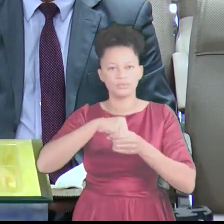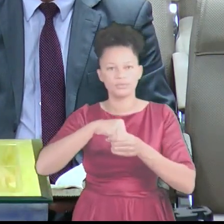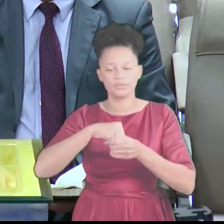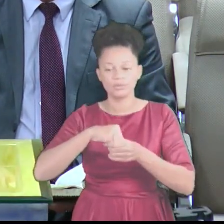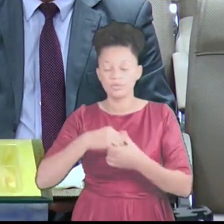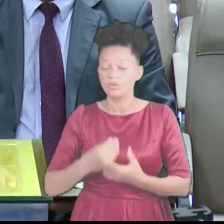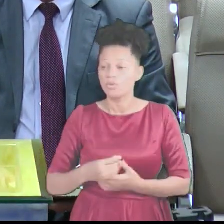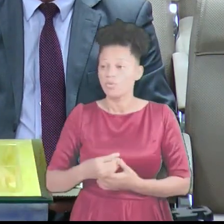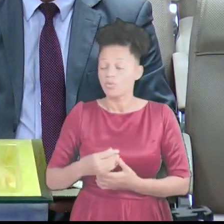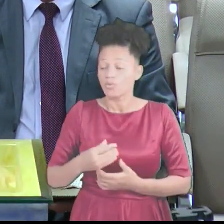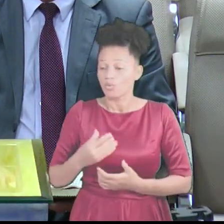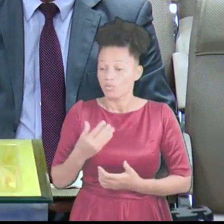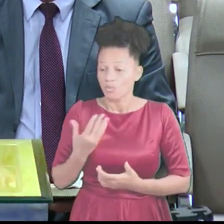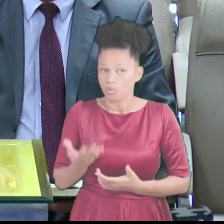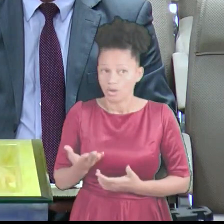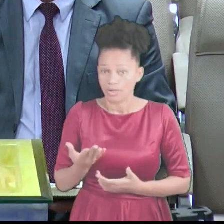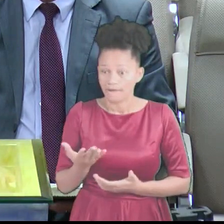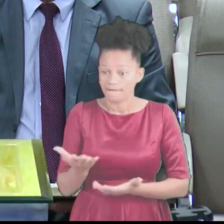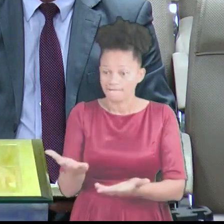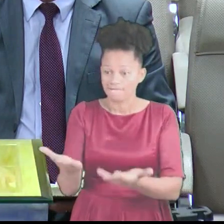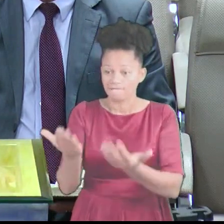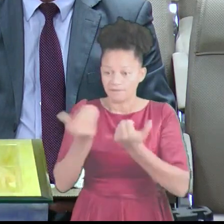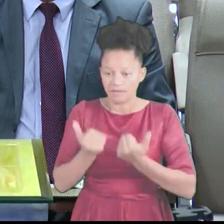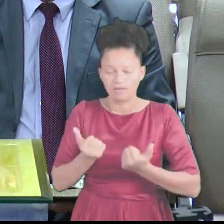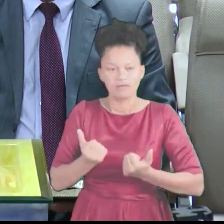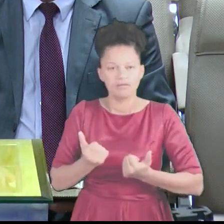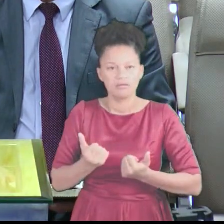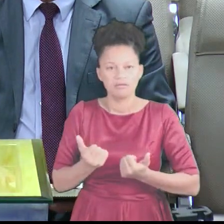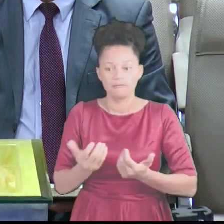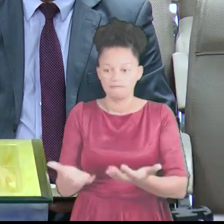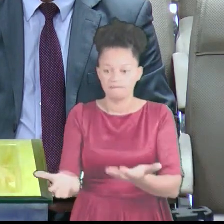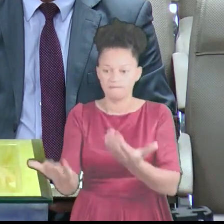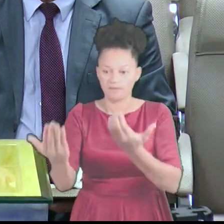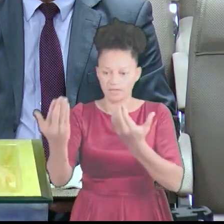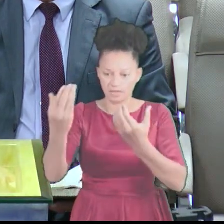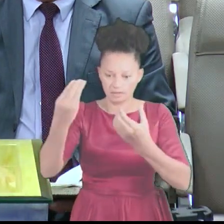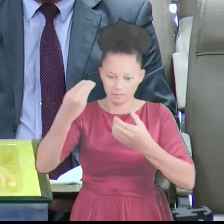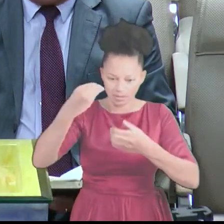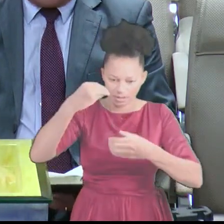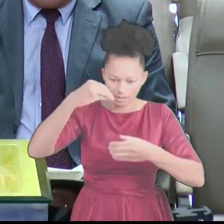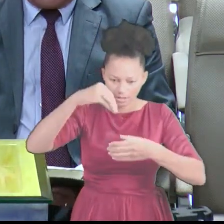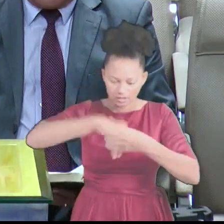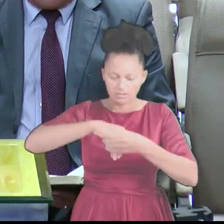Quando o profeta diz: vem, vem para dentro do vale